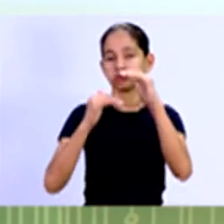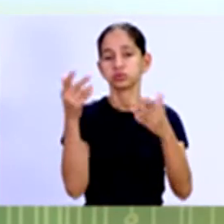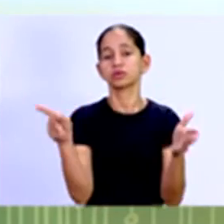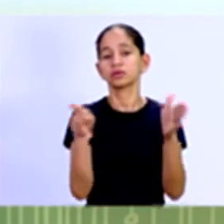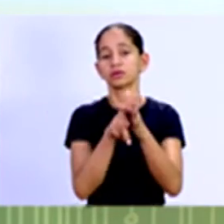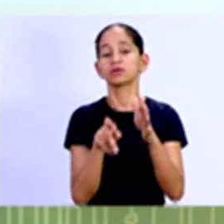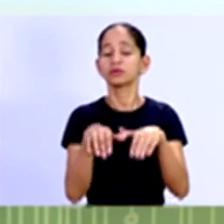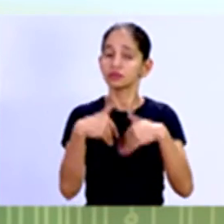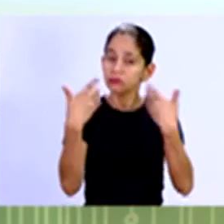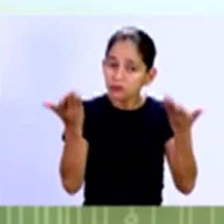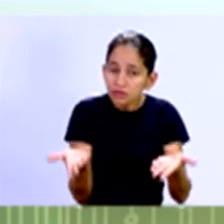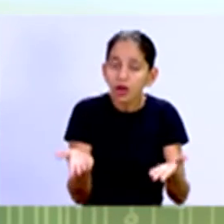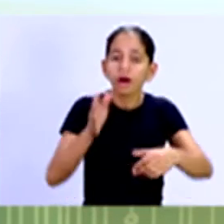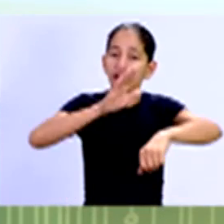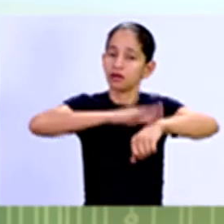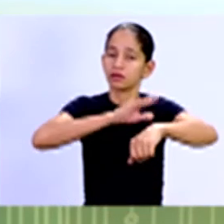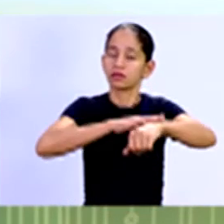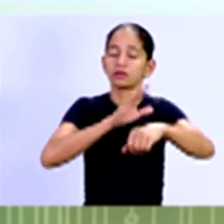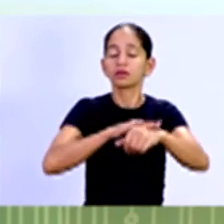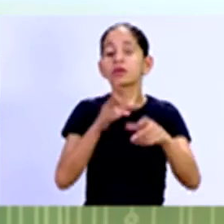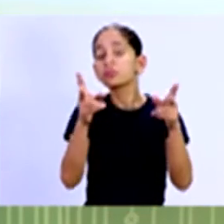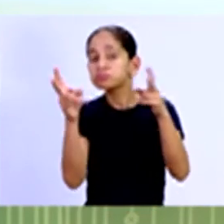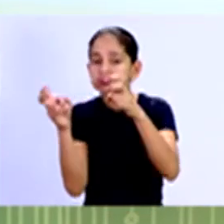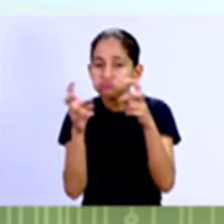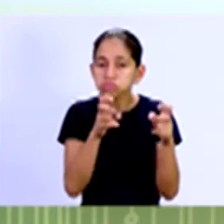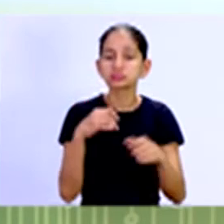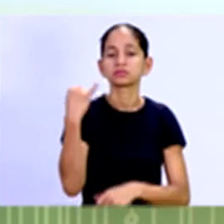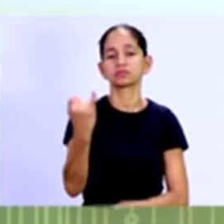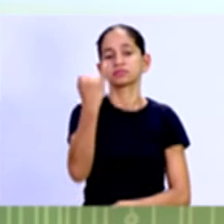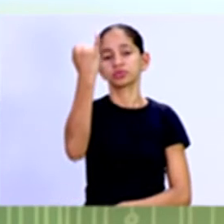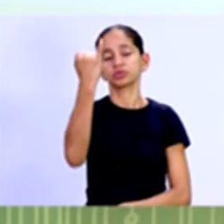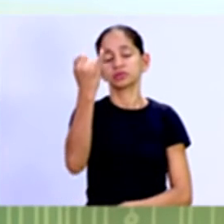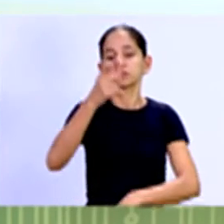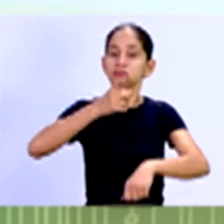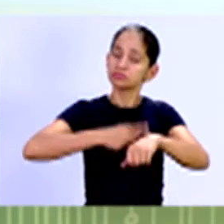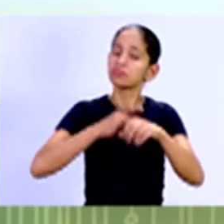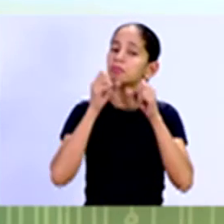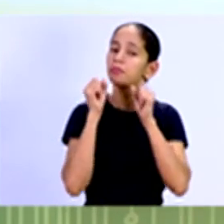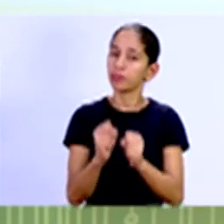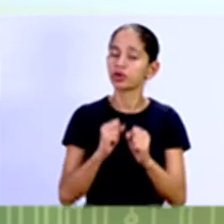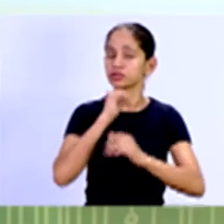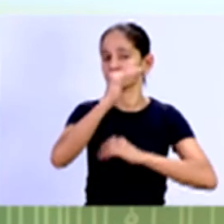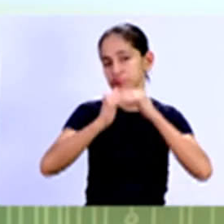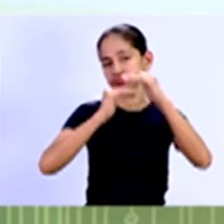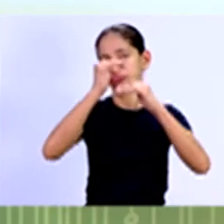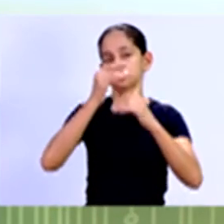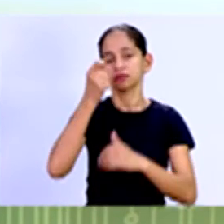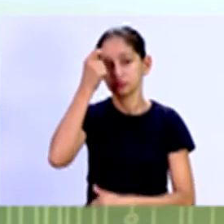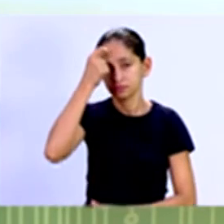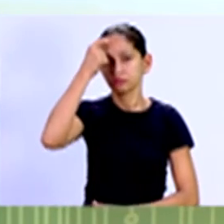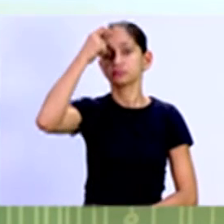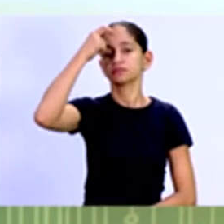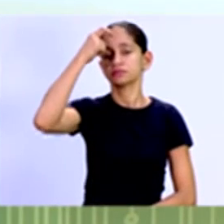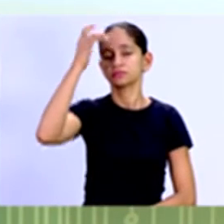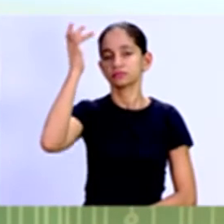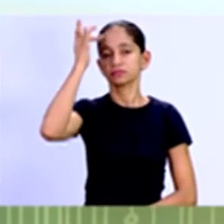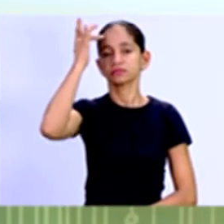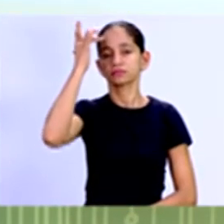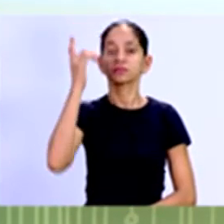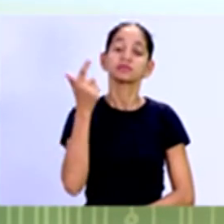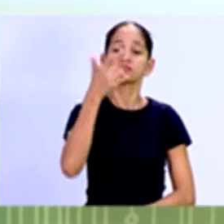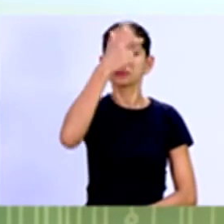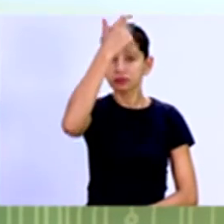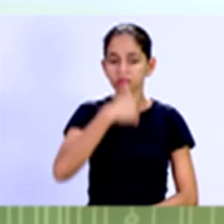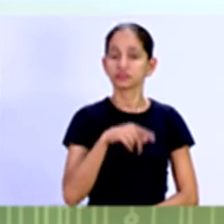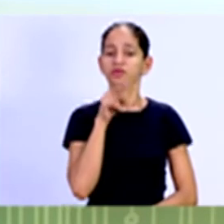Então, esse é um momento que eu vejo muito importante para que a gente possa desenvolver essa capacidade de pensar no outro,